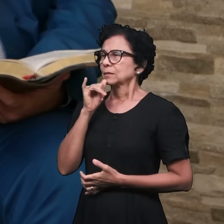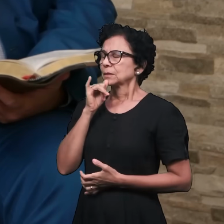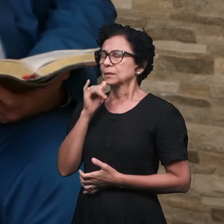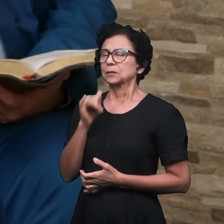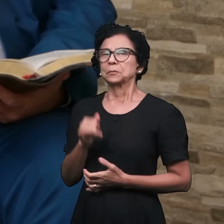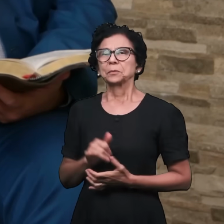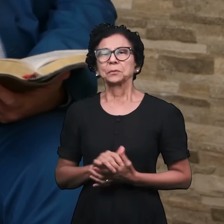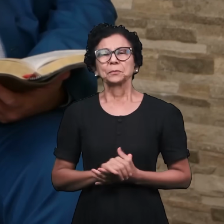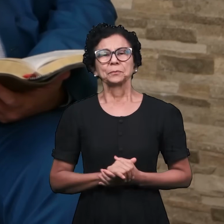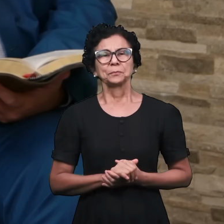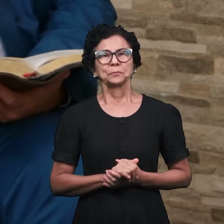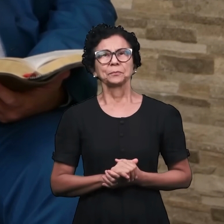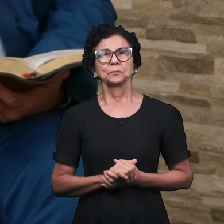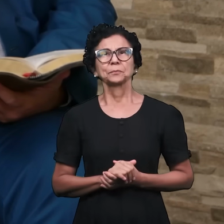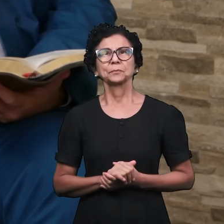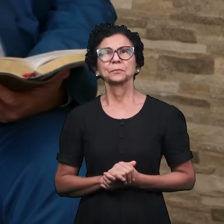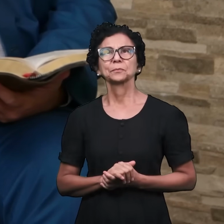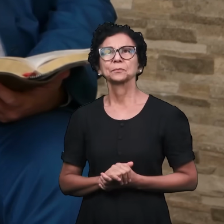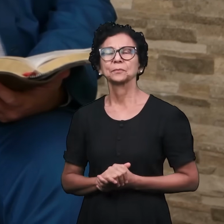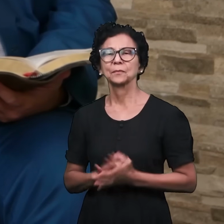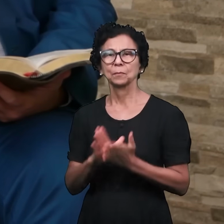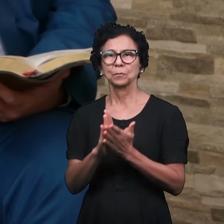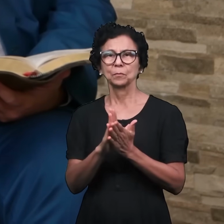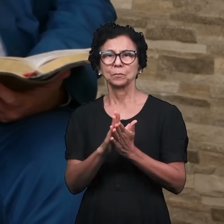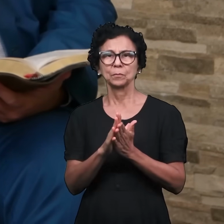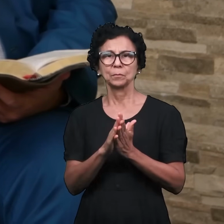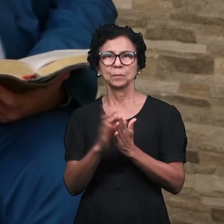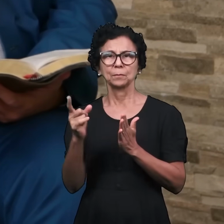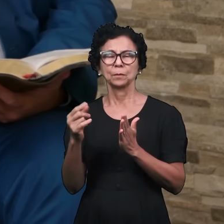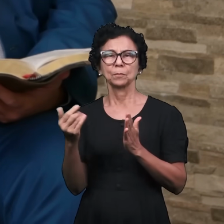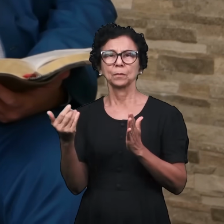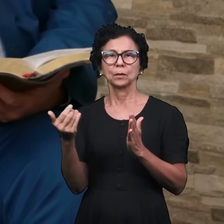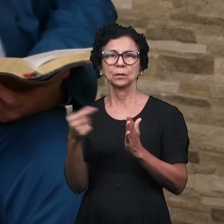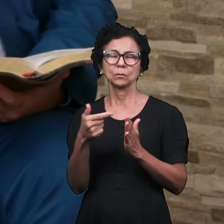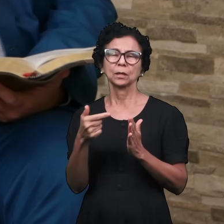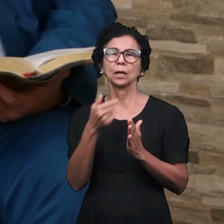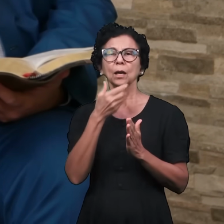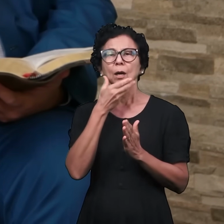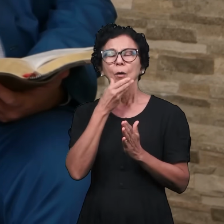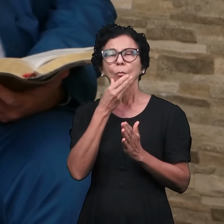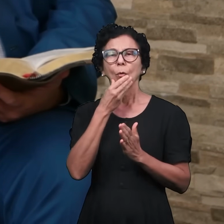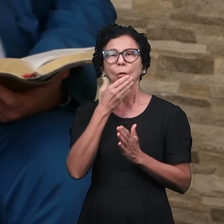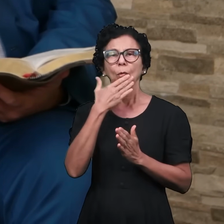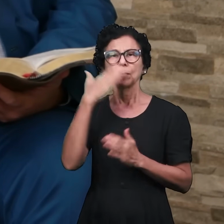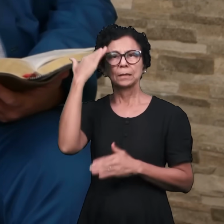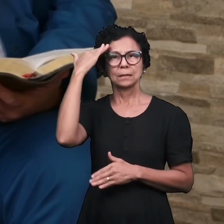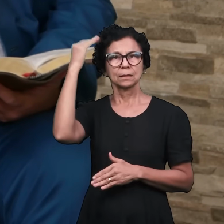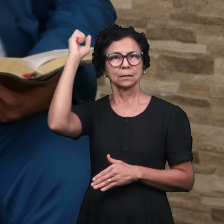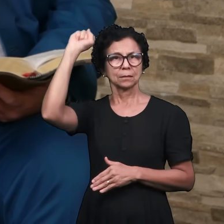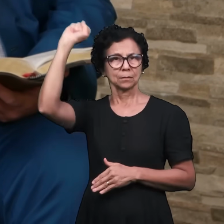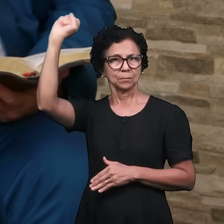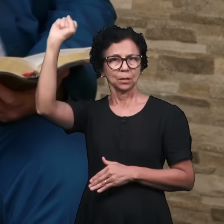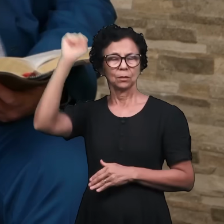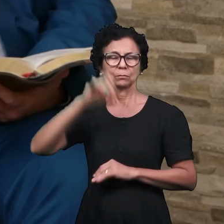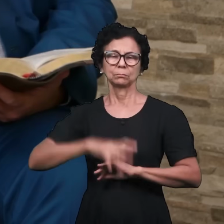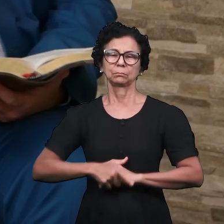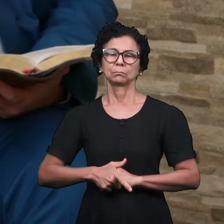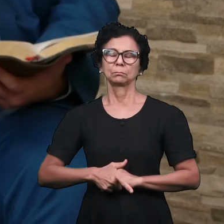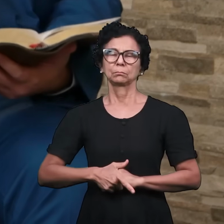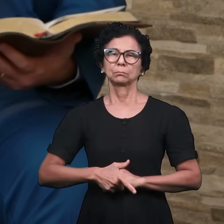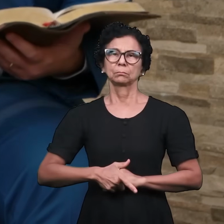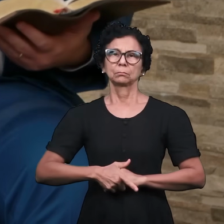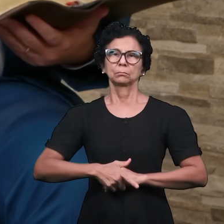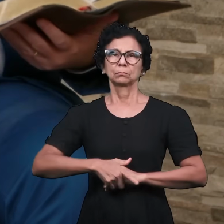bíblico, né, Sim. de um filho que a vida dele foi muito bem. Salomão, ele teve um reinado de paz, a Bíblia diz,